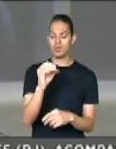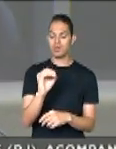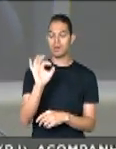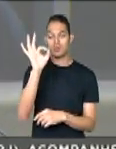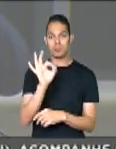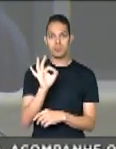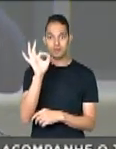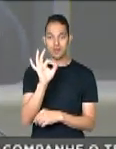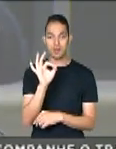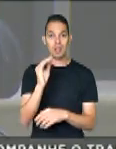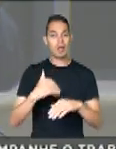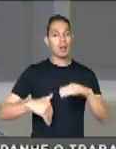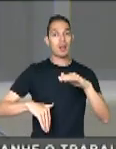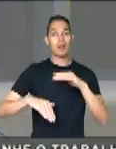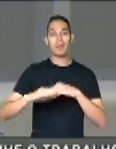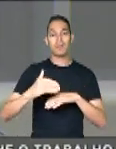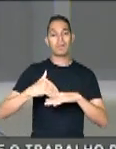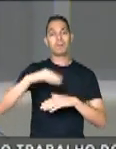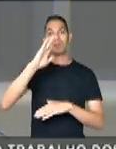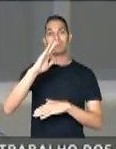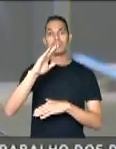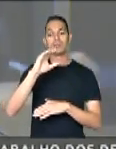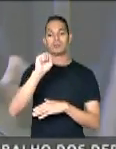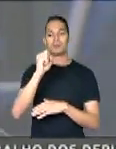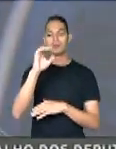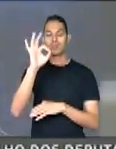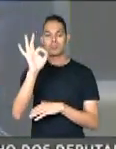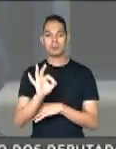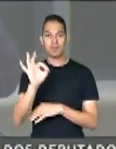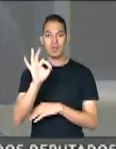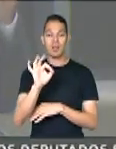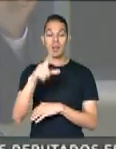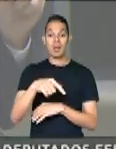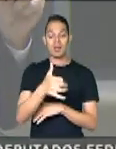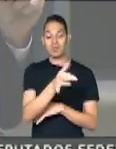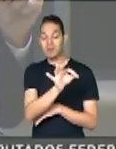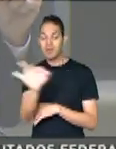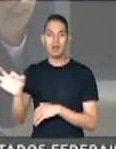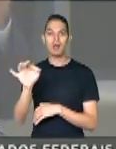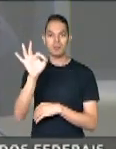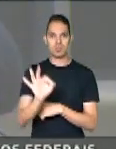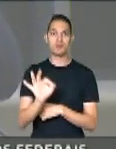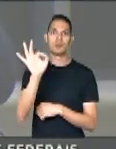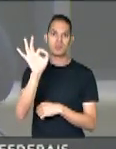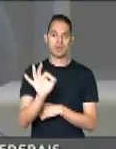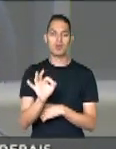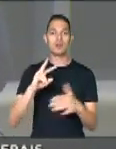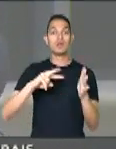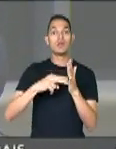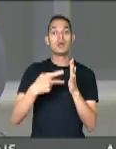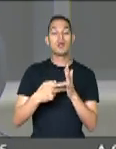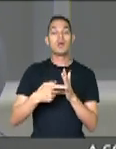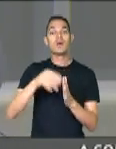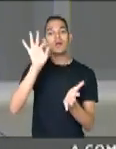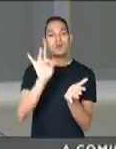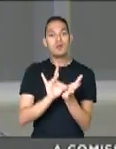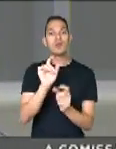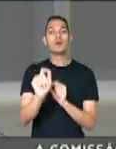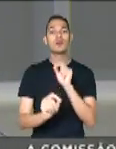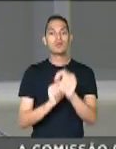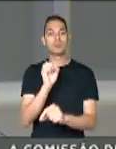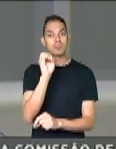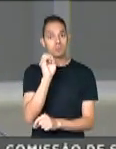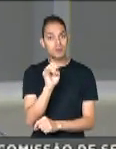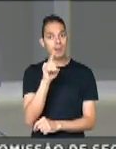maior contribuição, 80% do maior salário, e sim sobre os 100%. O que isso significa na prática?